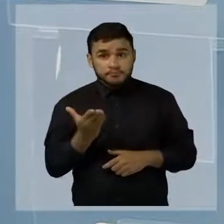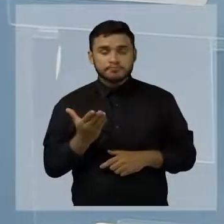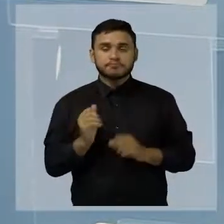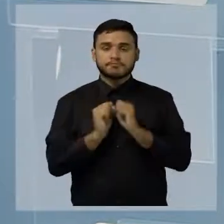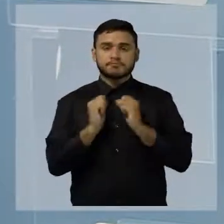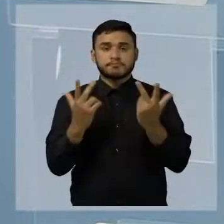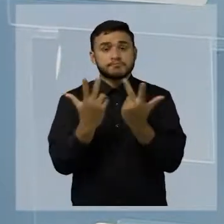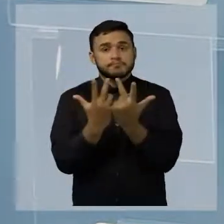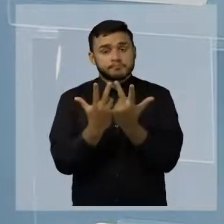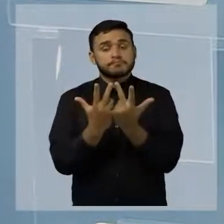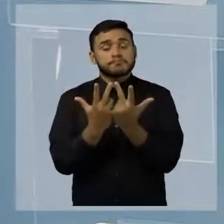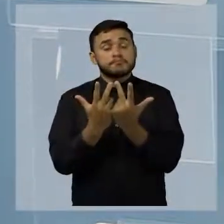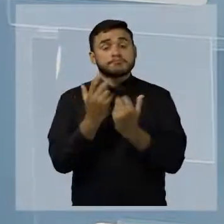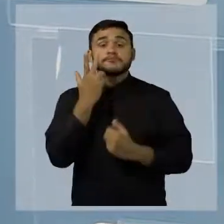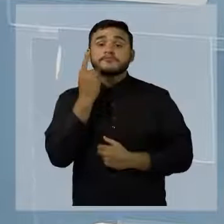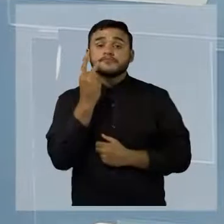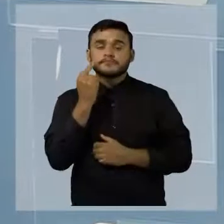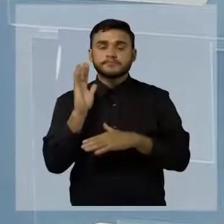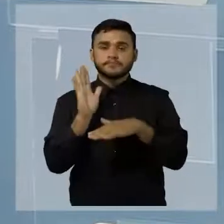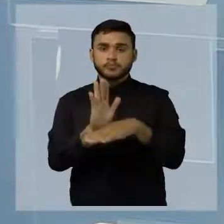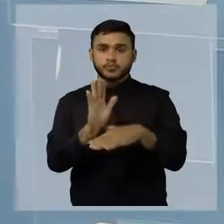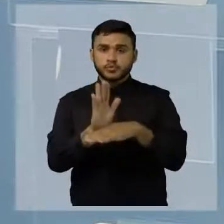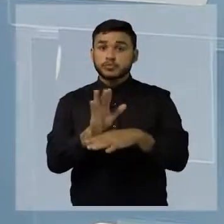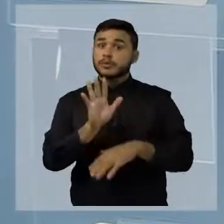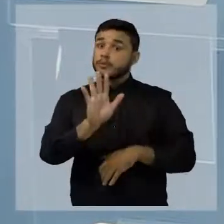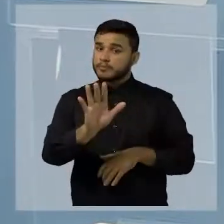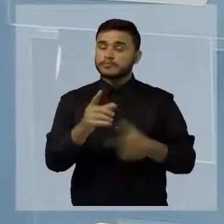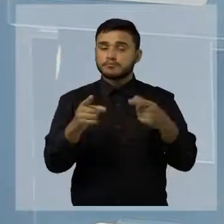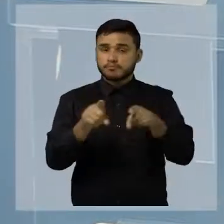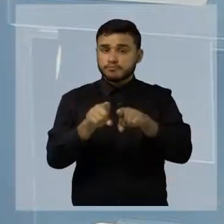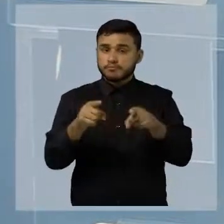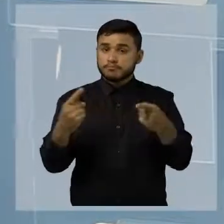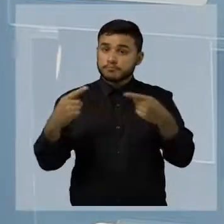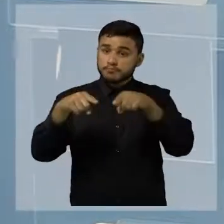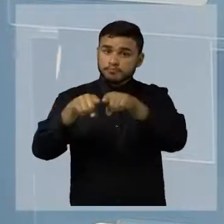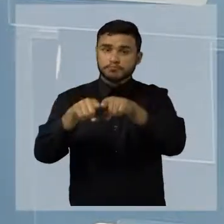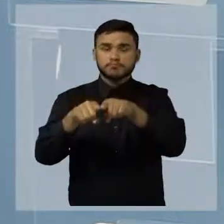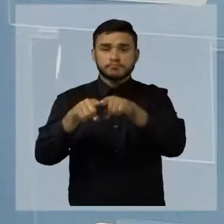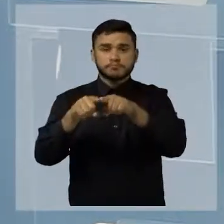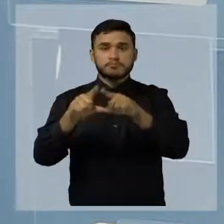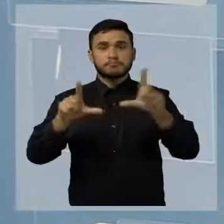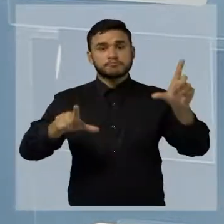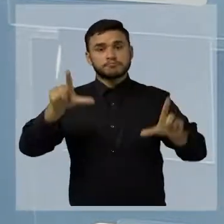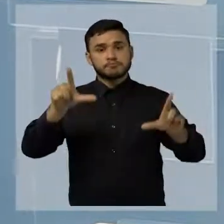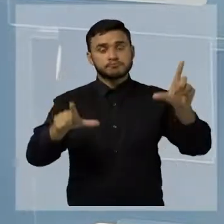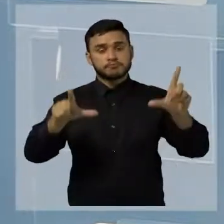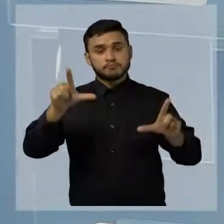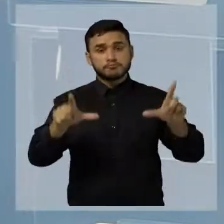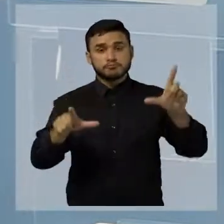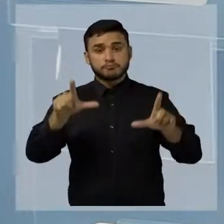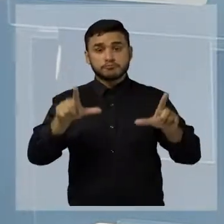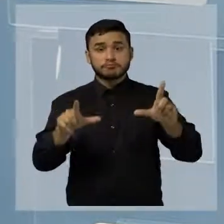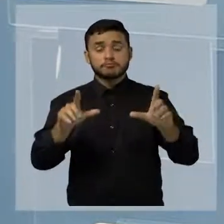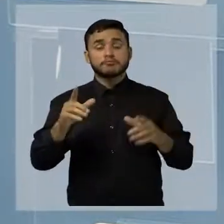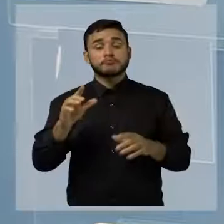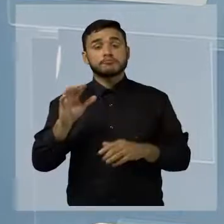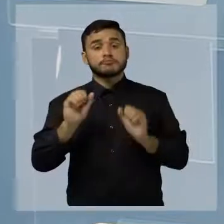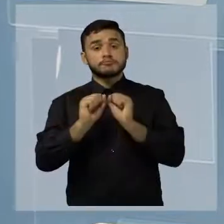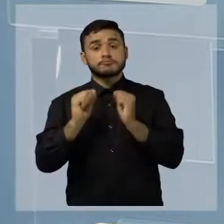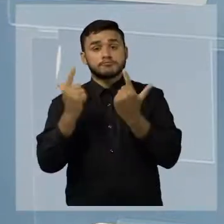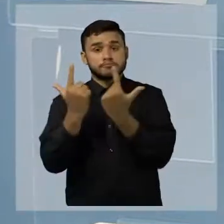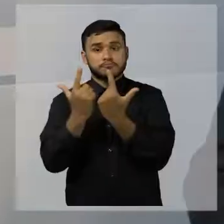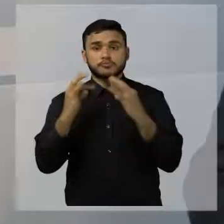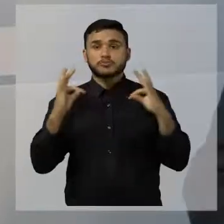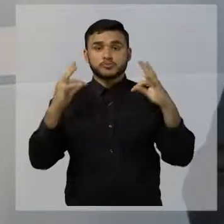Pela Ordem também é retransmitido pela TV Assembleia para todo o estado do Ceará. Hoje nós estamos recebendo